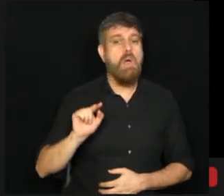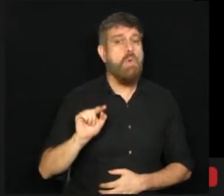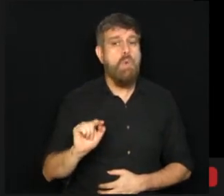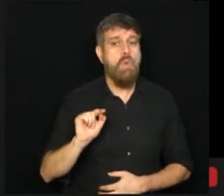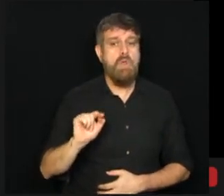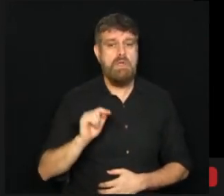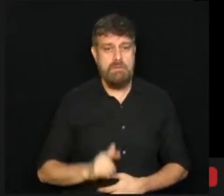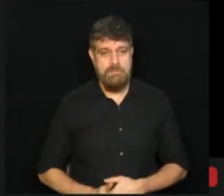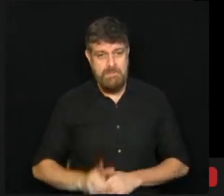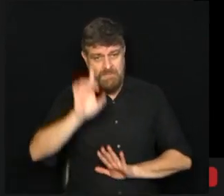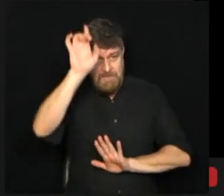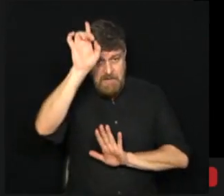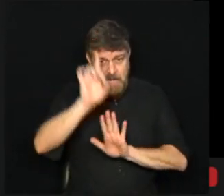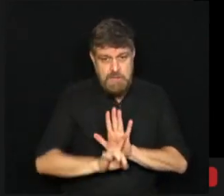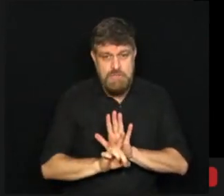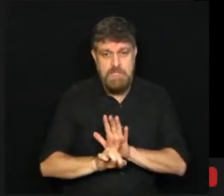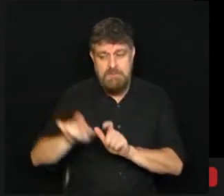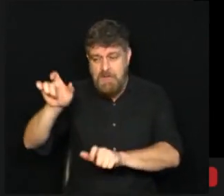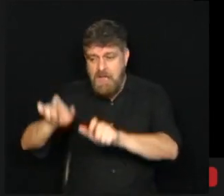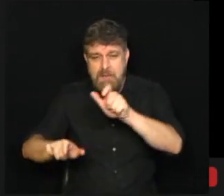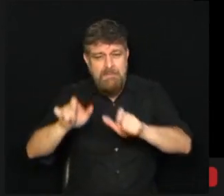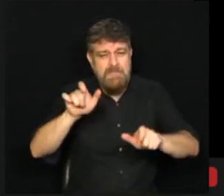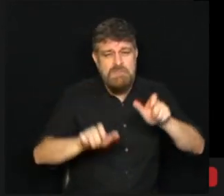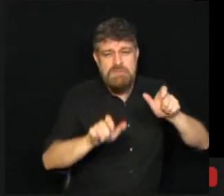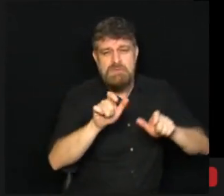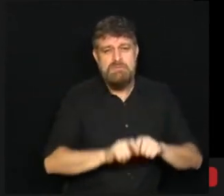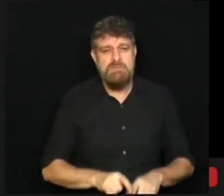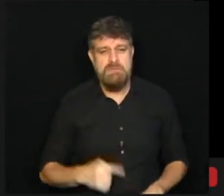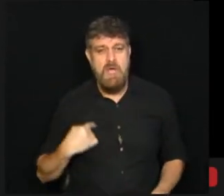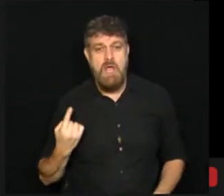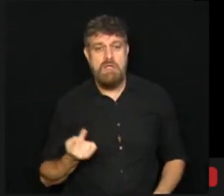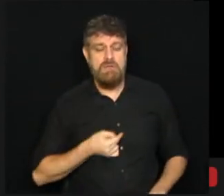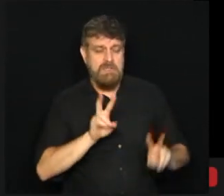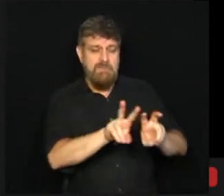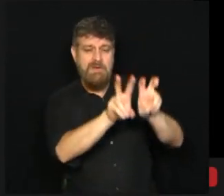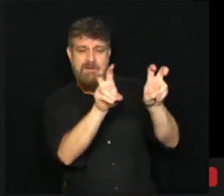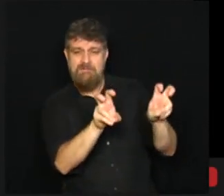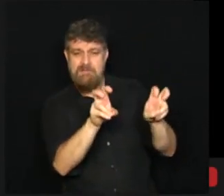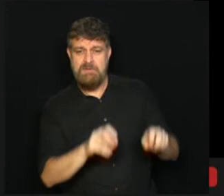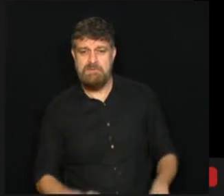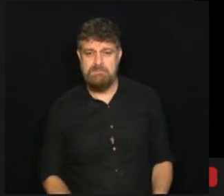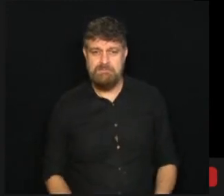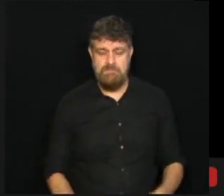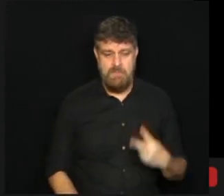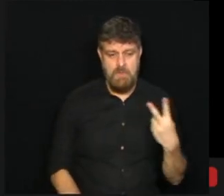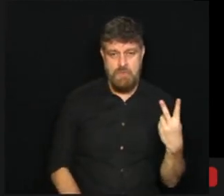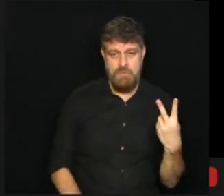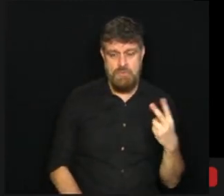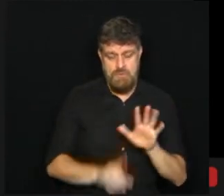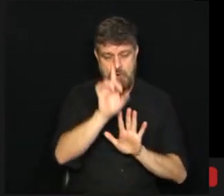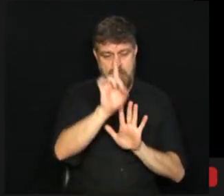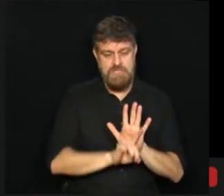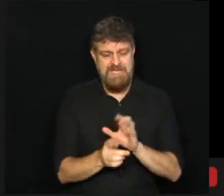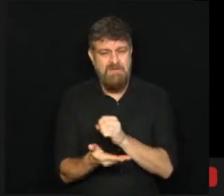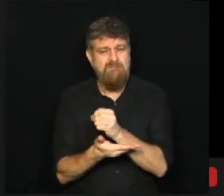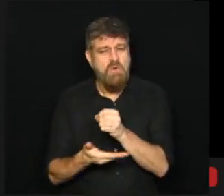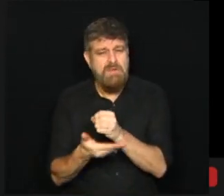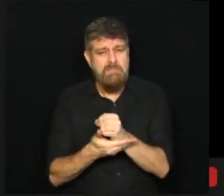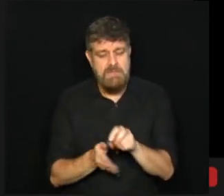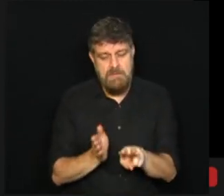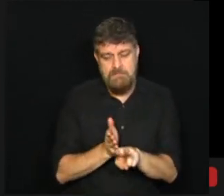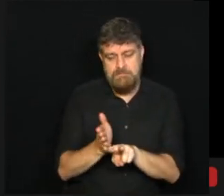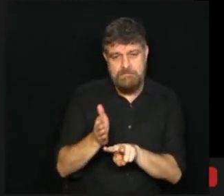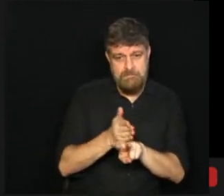é direito do cidadão viver... Nós estamos tratando aqui de dois direitos que são fundamentais das pessoas. Primeiro, o